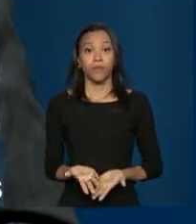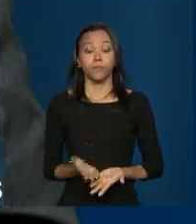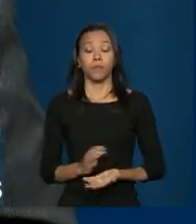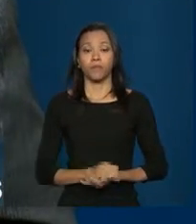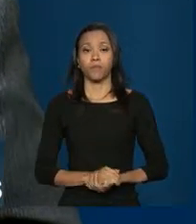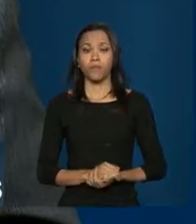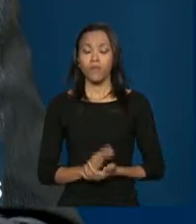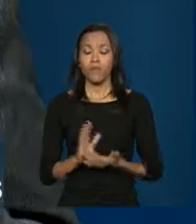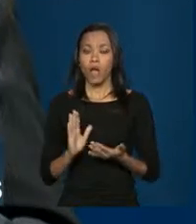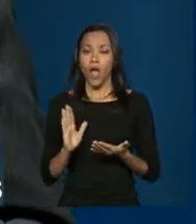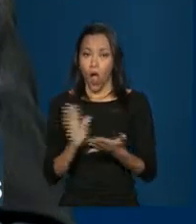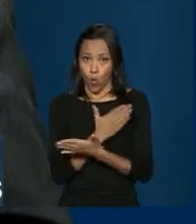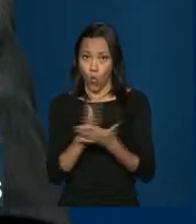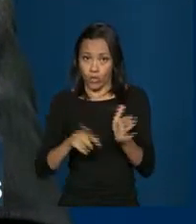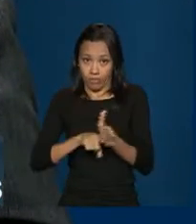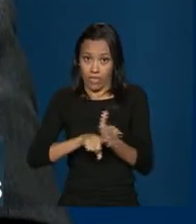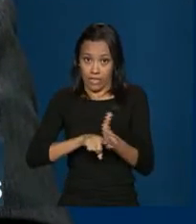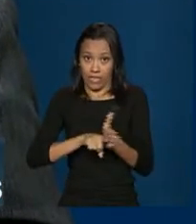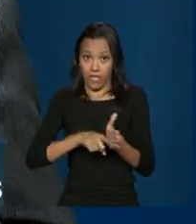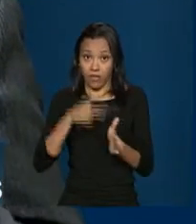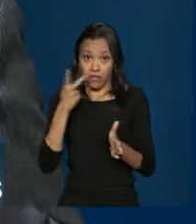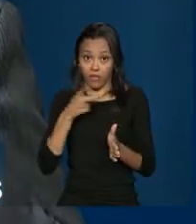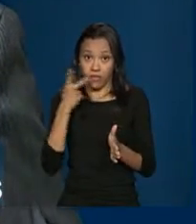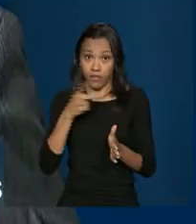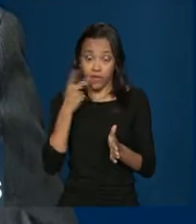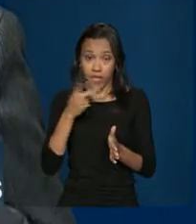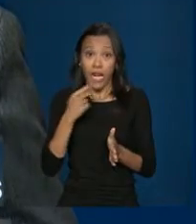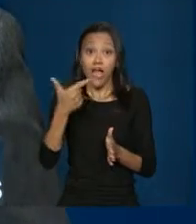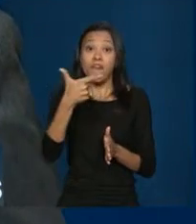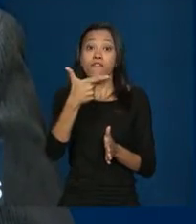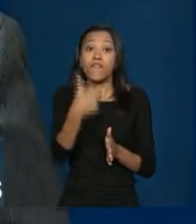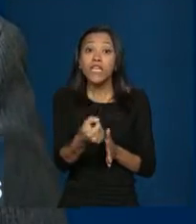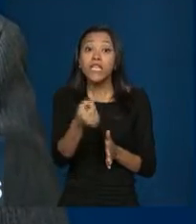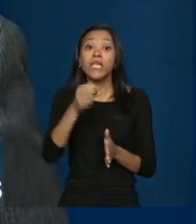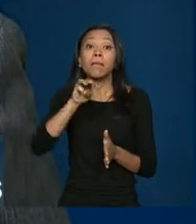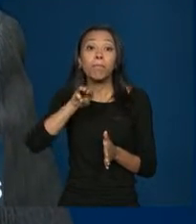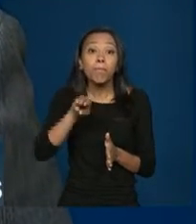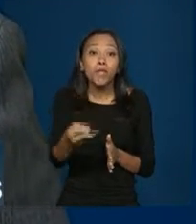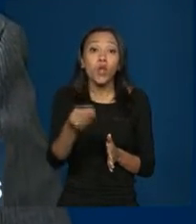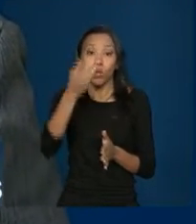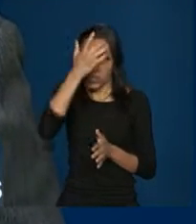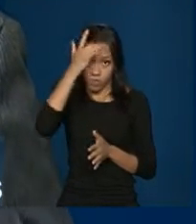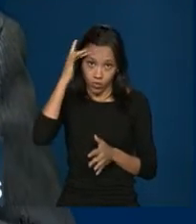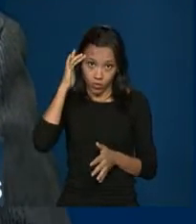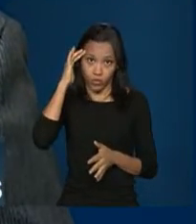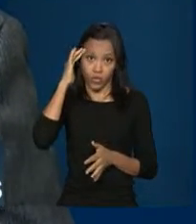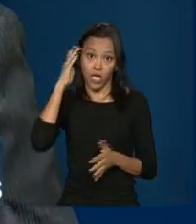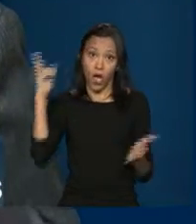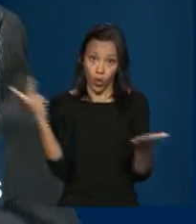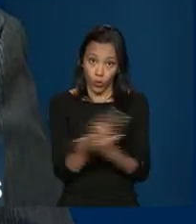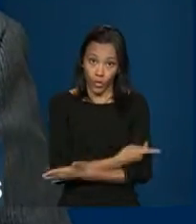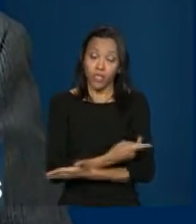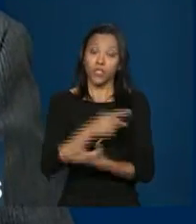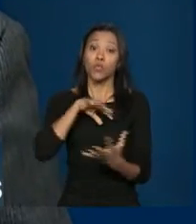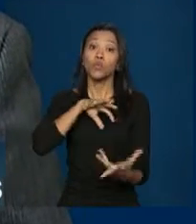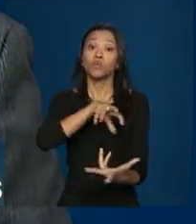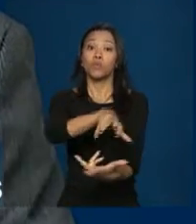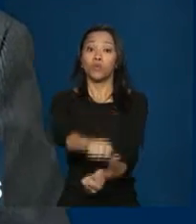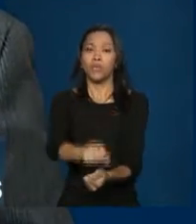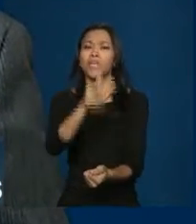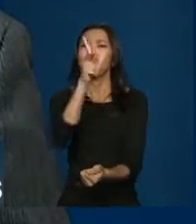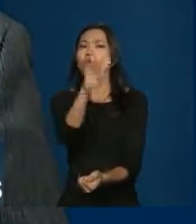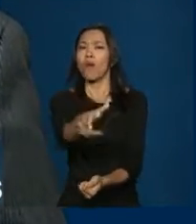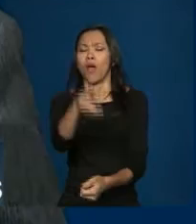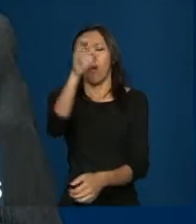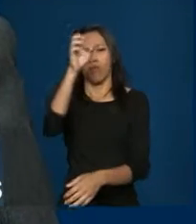alguns estudos falam de 20 milhões de pessoas traficadas no mundo inteiro, tá? Que eu falava, quase como São Paulo, são